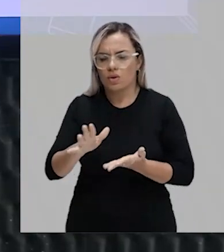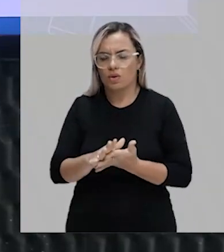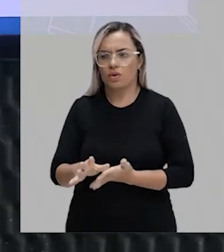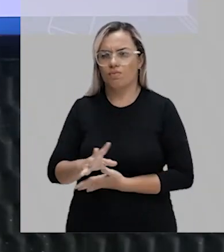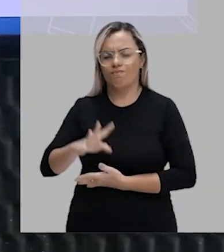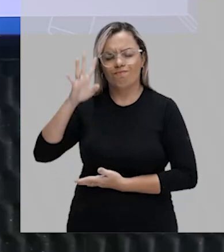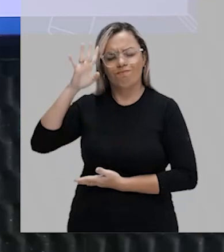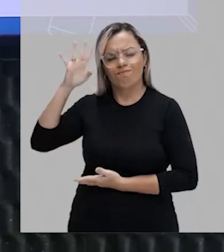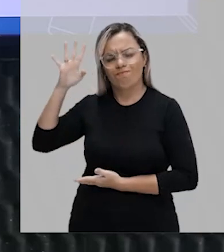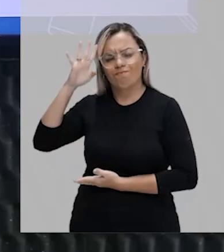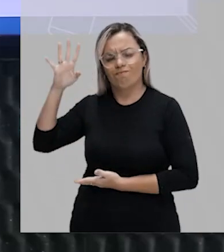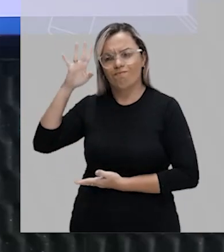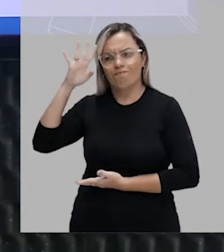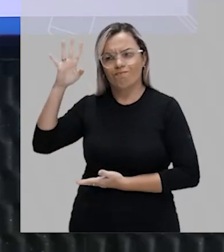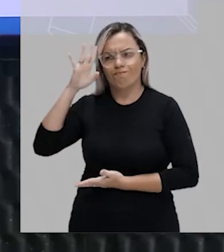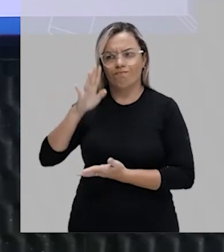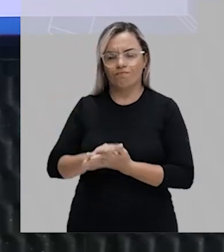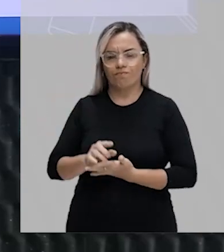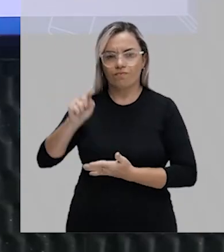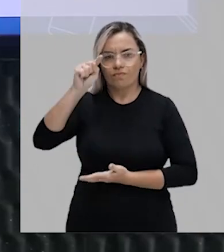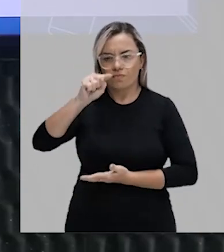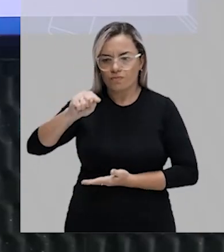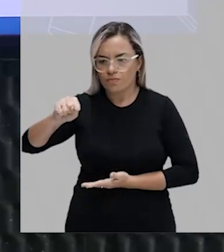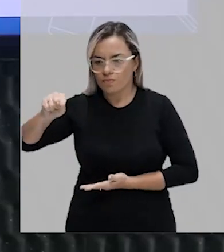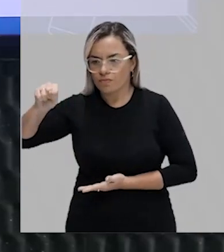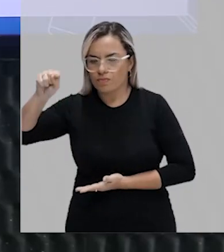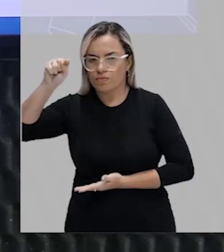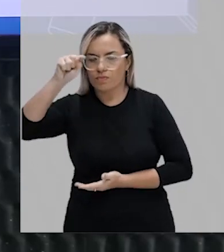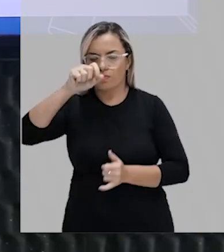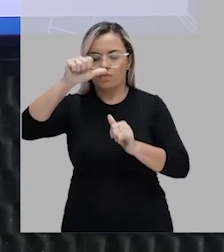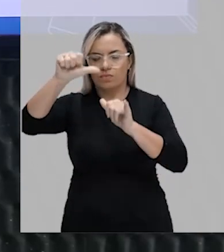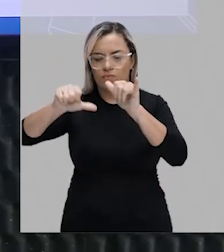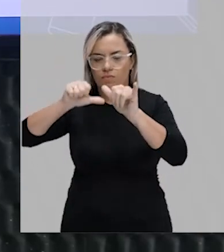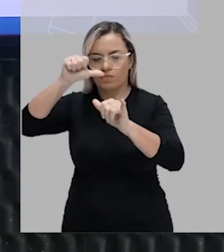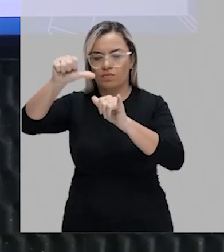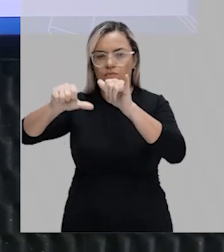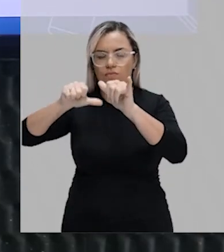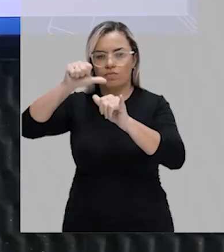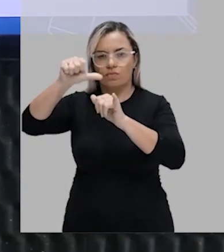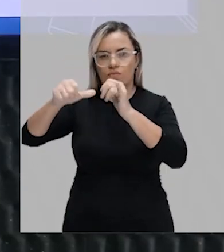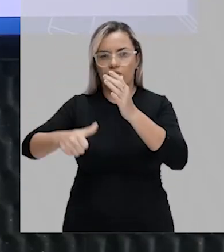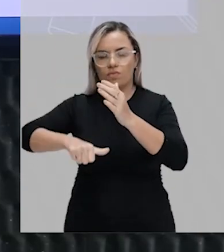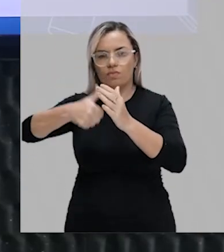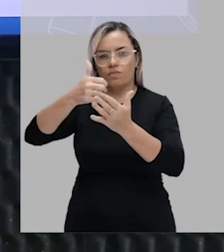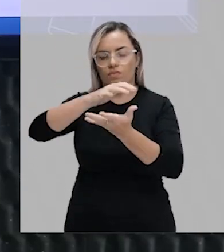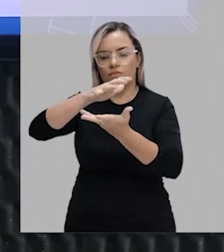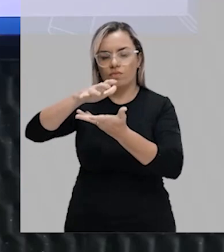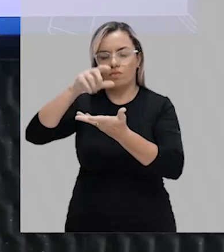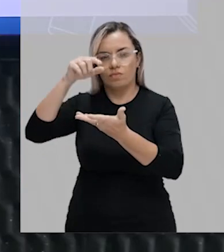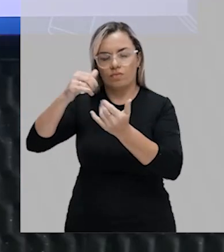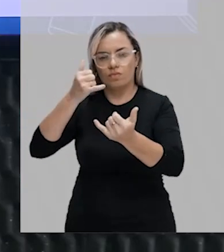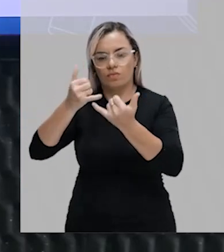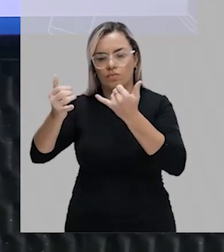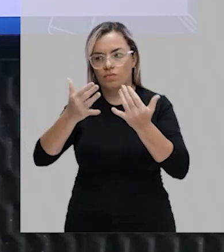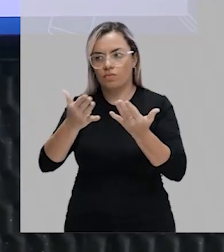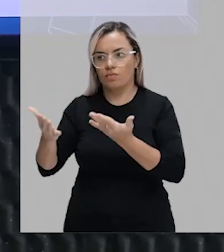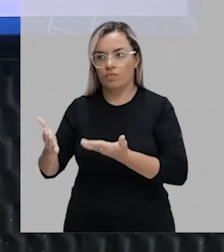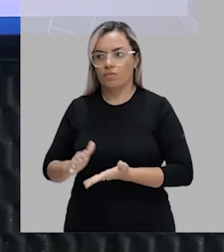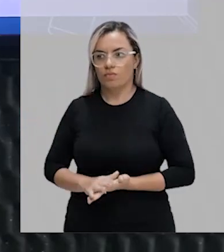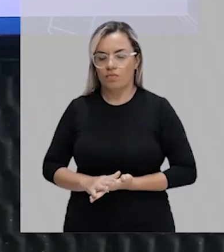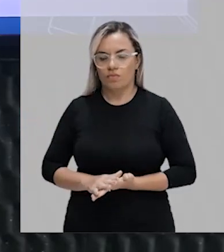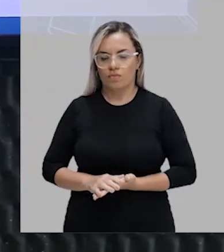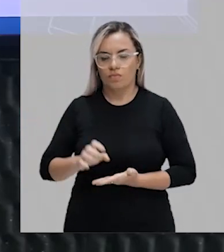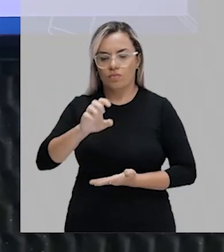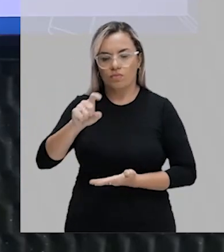eu tenho as reações químicas que ocorriam com essa atmosfera primitiva. Aqui eu tenho uma região aqui onde